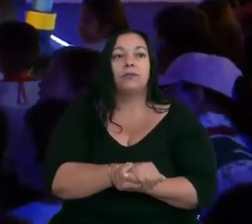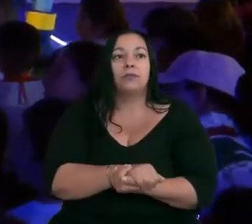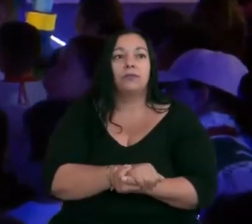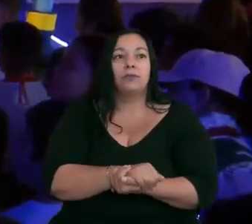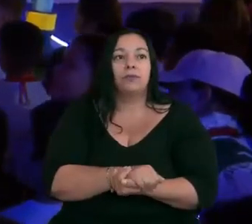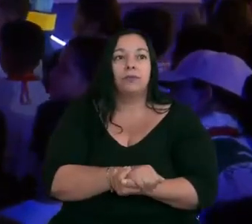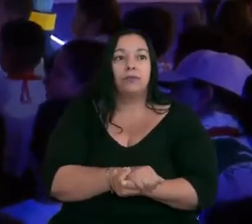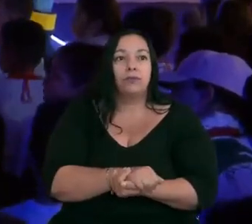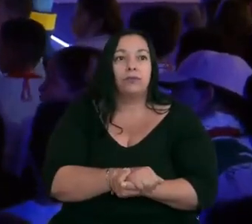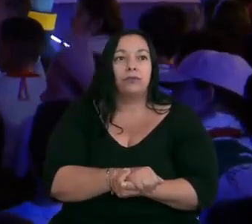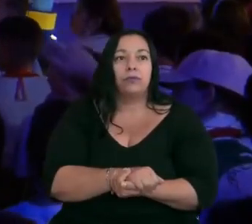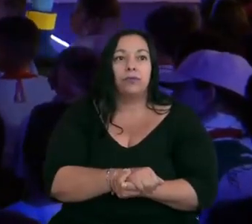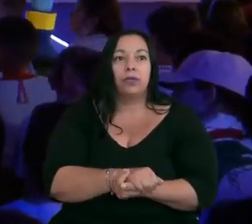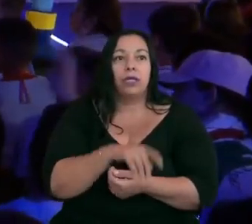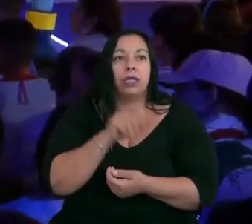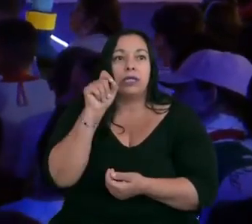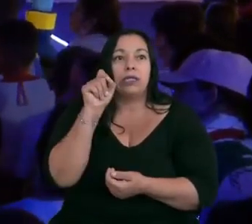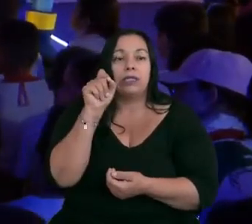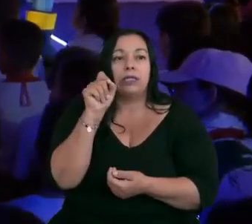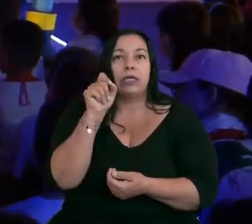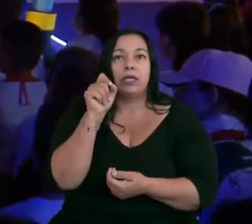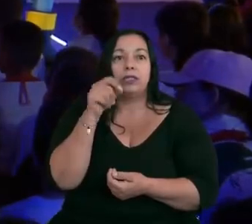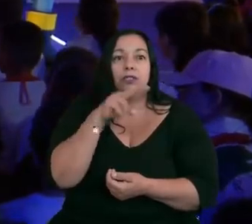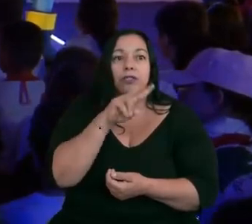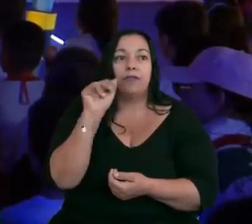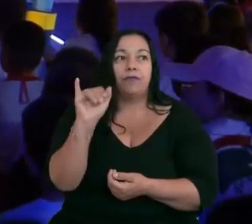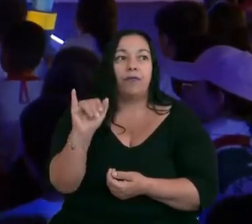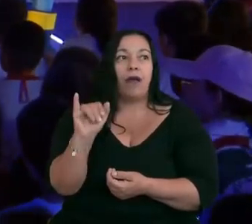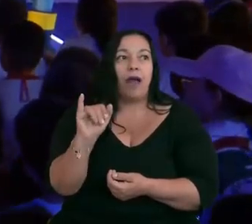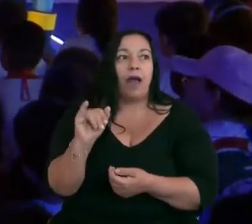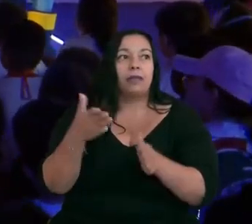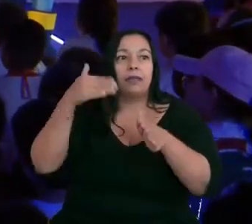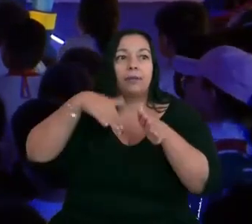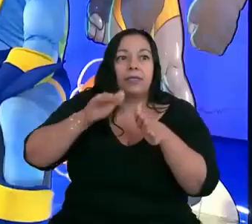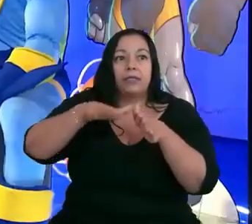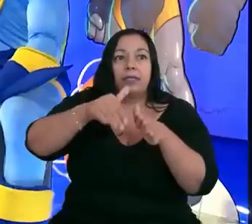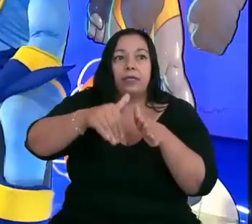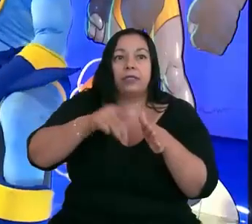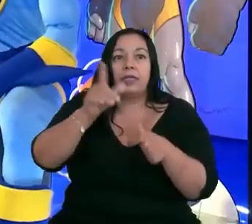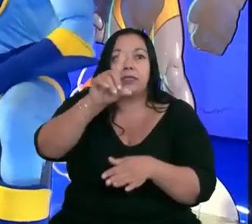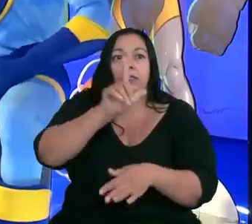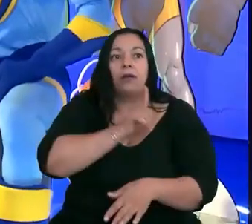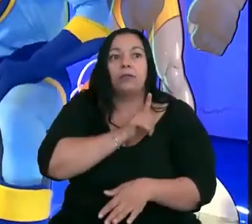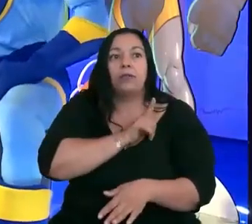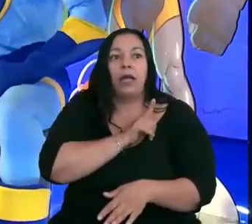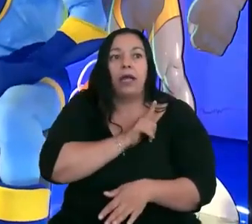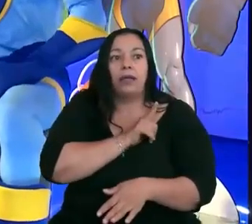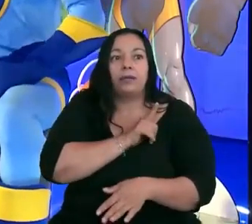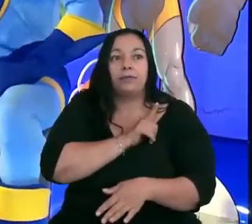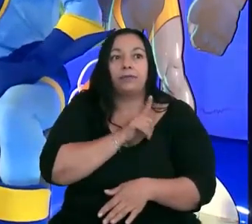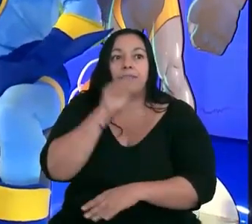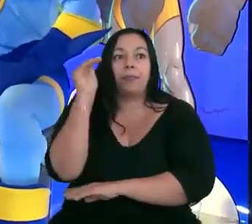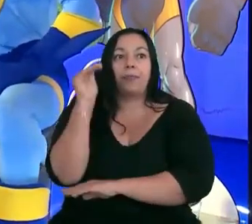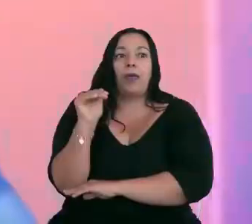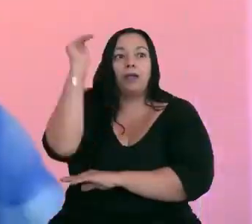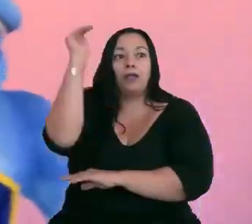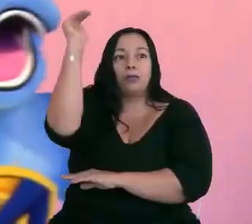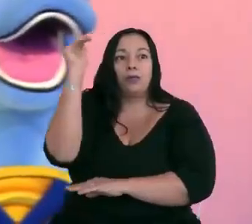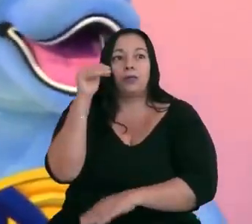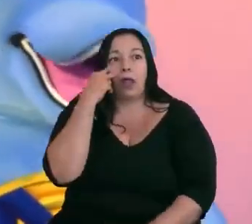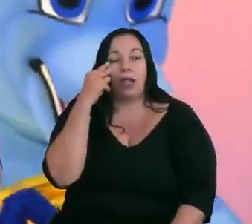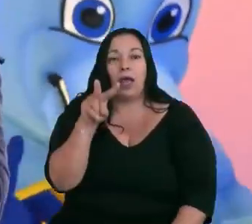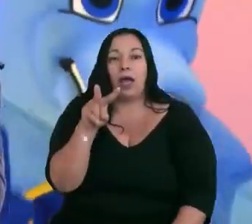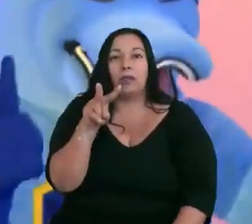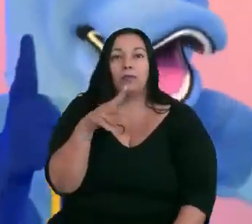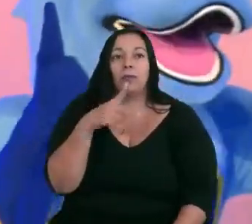bom? Se a gente vai na piscina e não tem um adulto olhando, a gente não pode entrar.